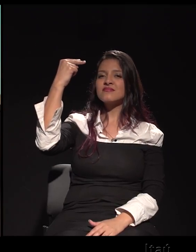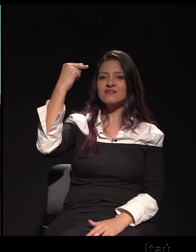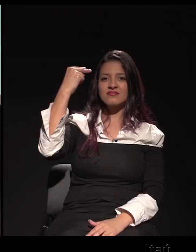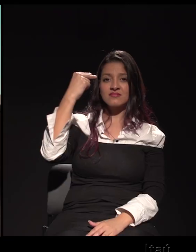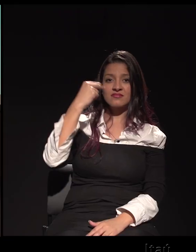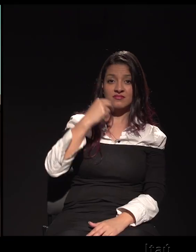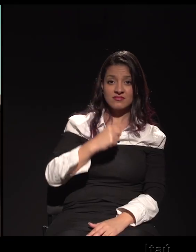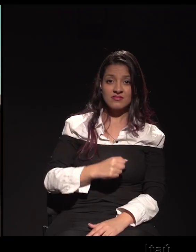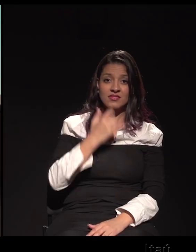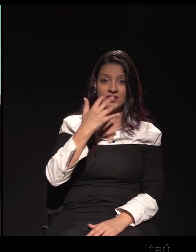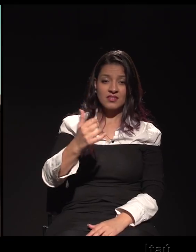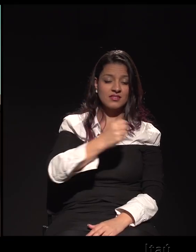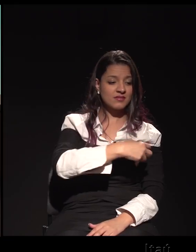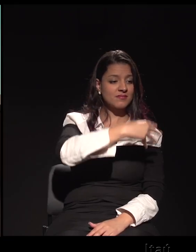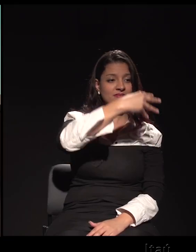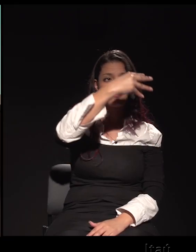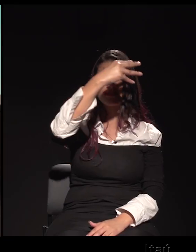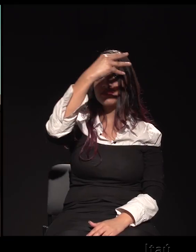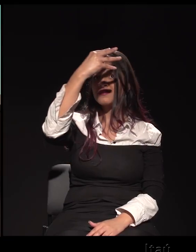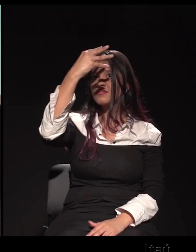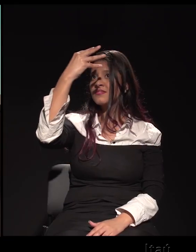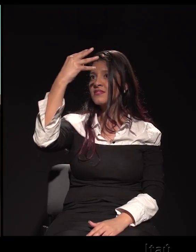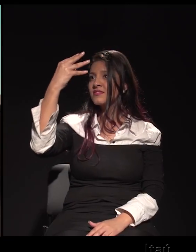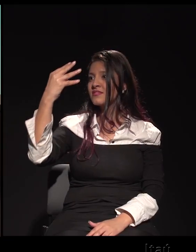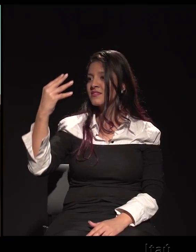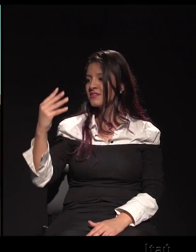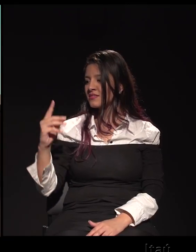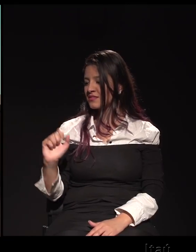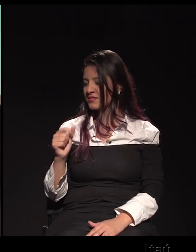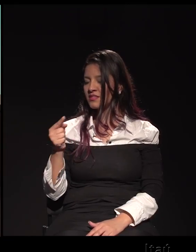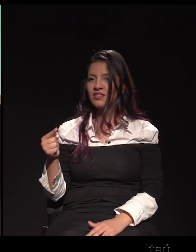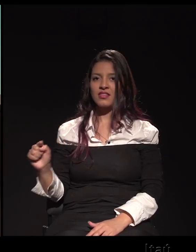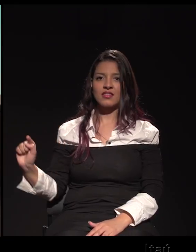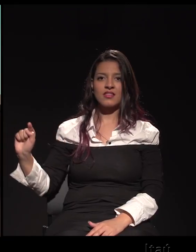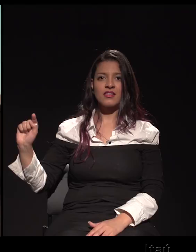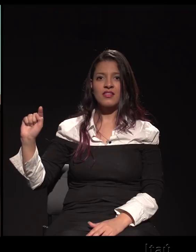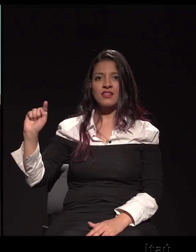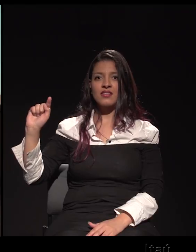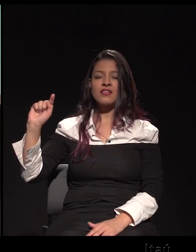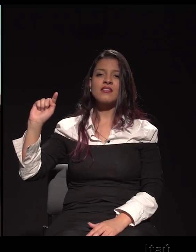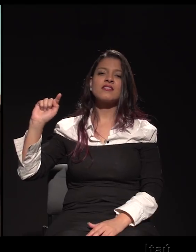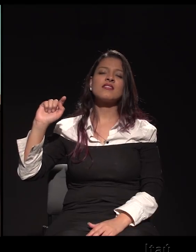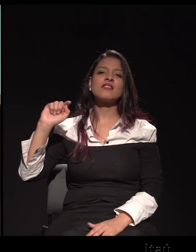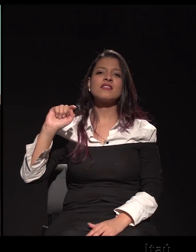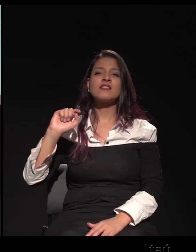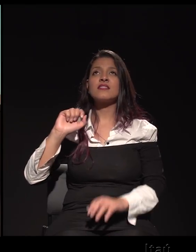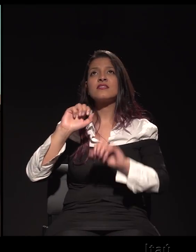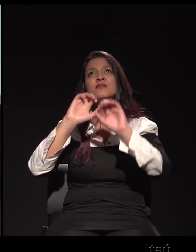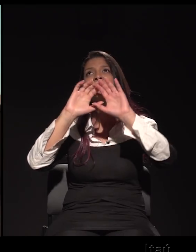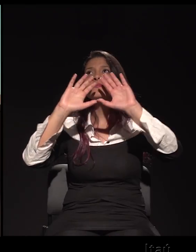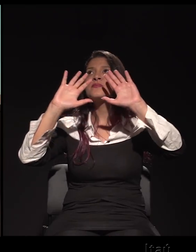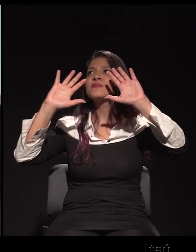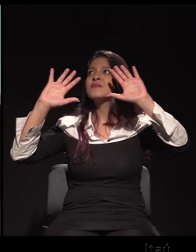olhar. O arco-íris na terra é Dan. E lá